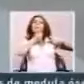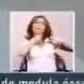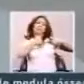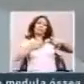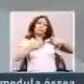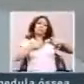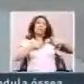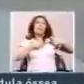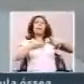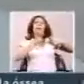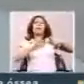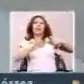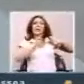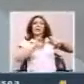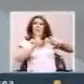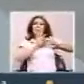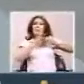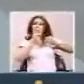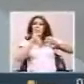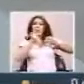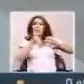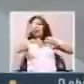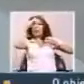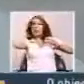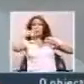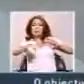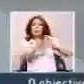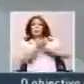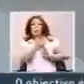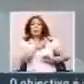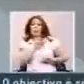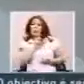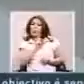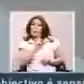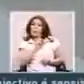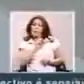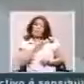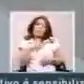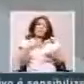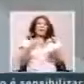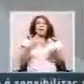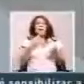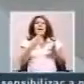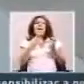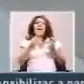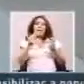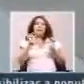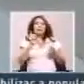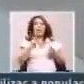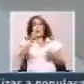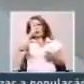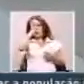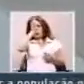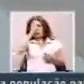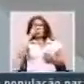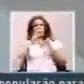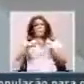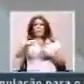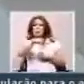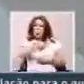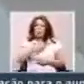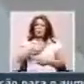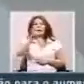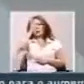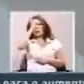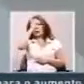bem com o espírito da universidade, que não é isso que pretende implementar nos estudantes, é muito mais o respeito pelos outros, o respeito